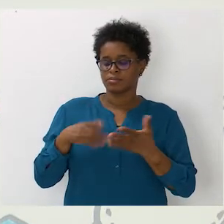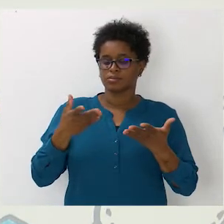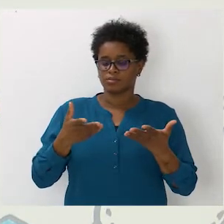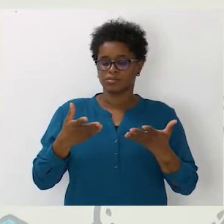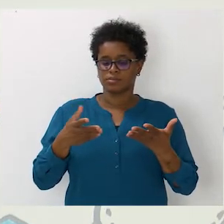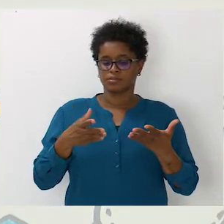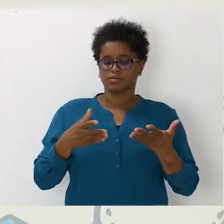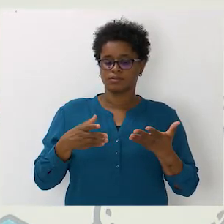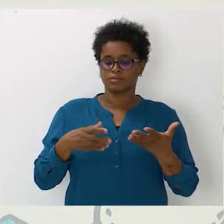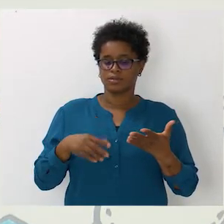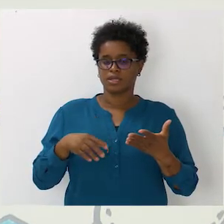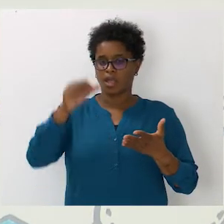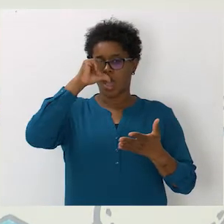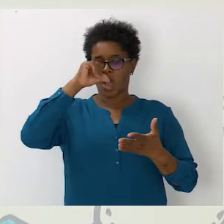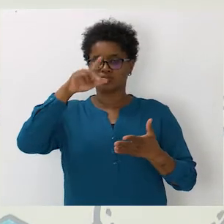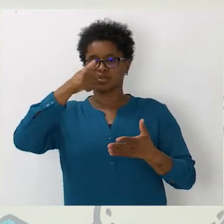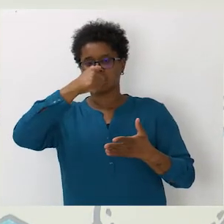tanto cheias do Nilo,